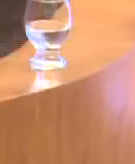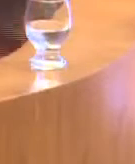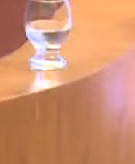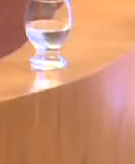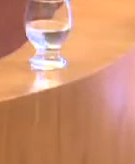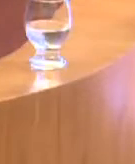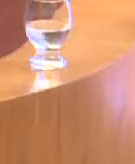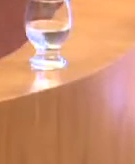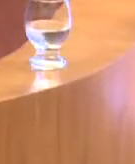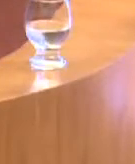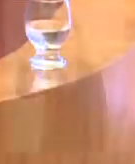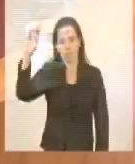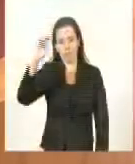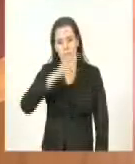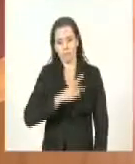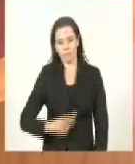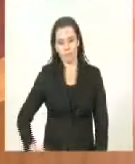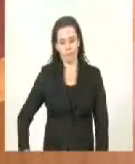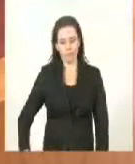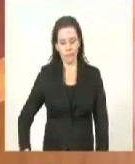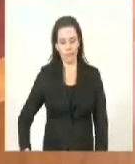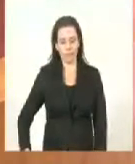Senhor presidente, senhoras e senhores deputados,